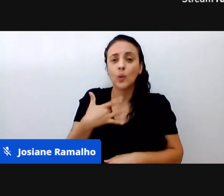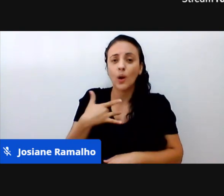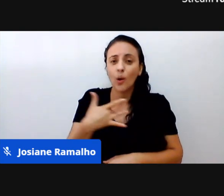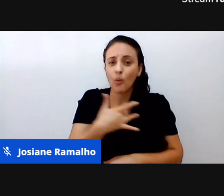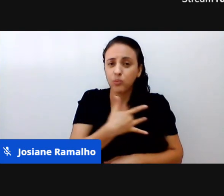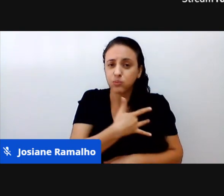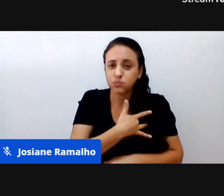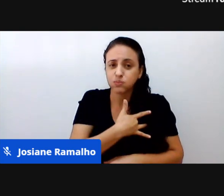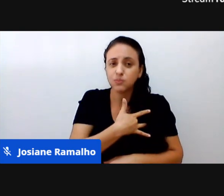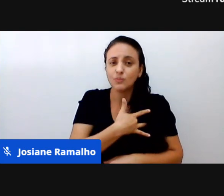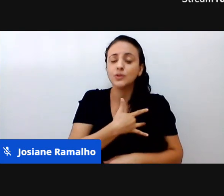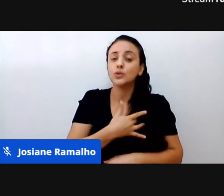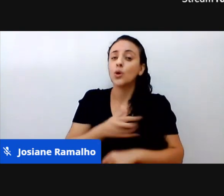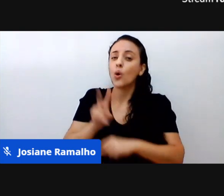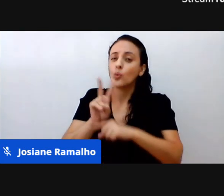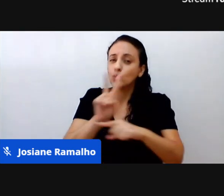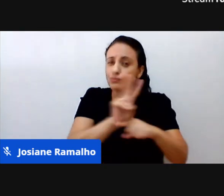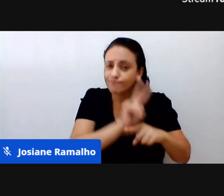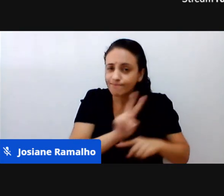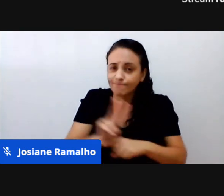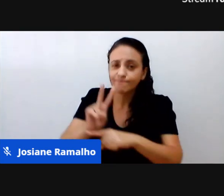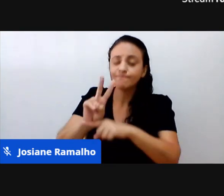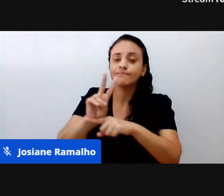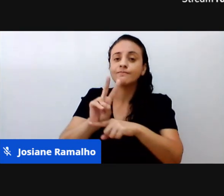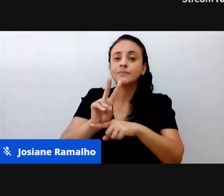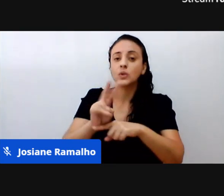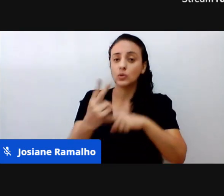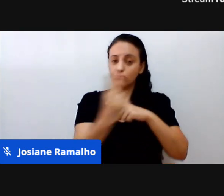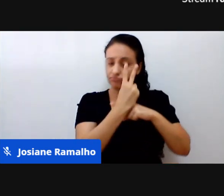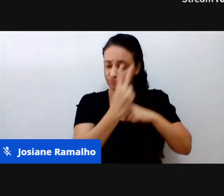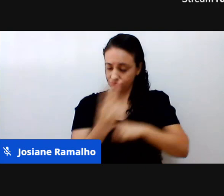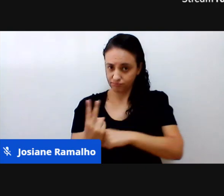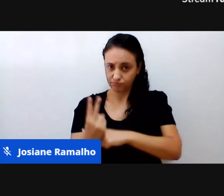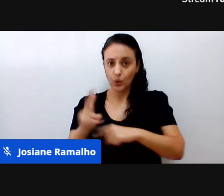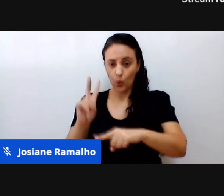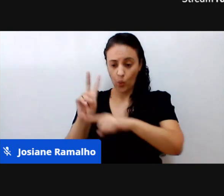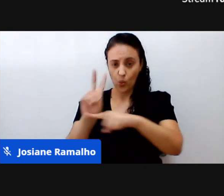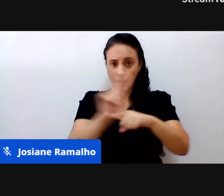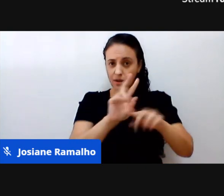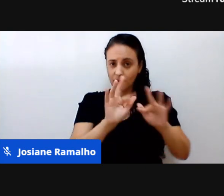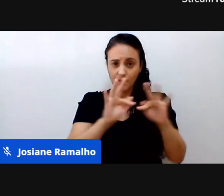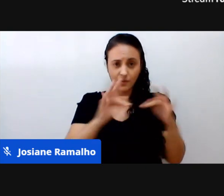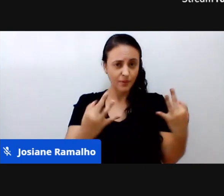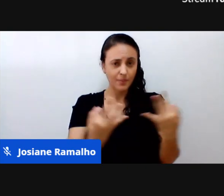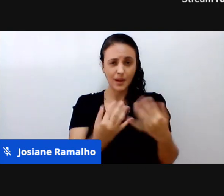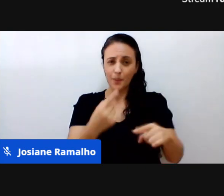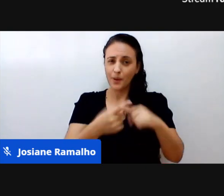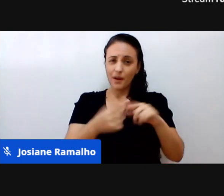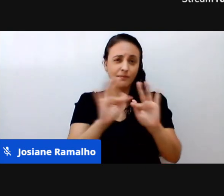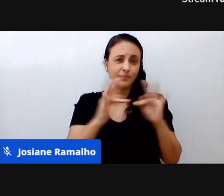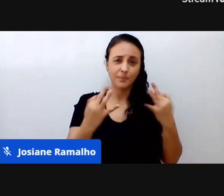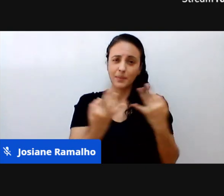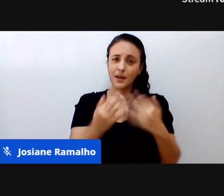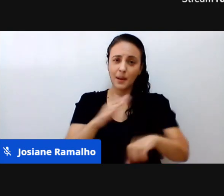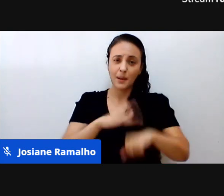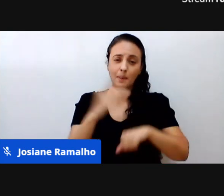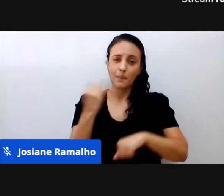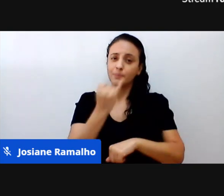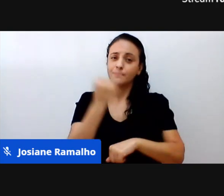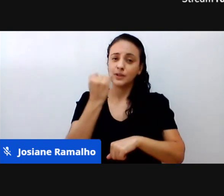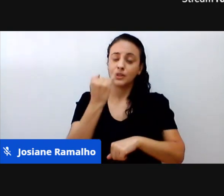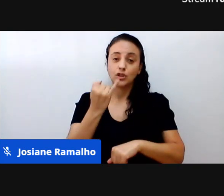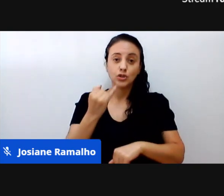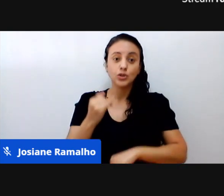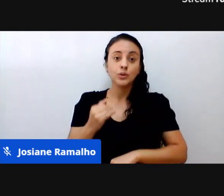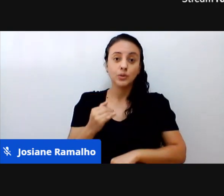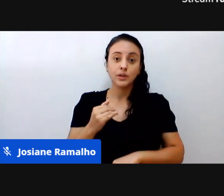cuidando e cuidando da família também, que é o bem mais importante que nós temos, é a vida. Então, nós,